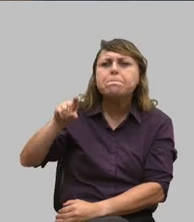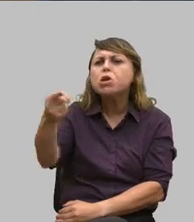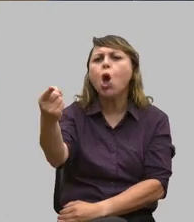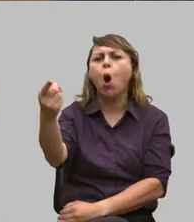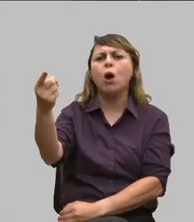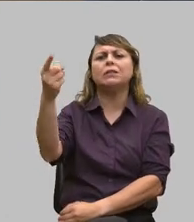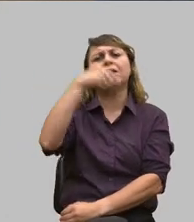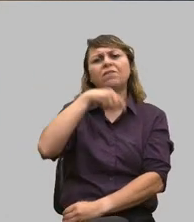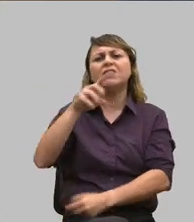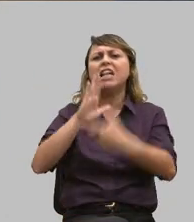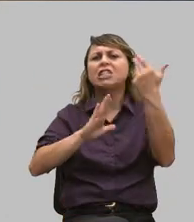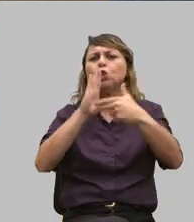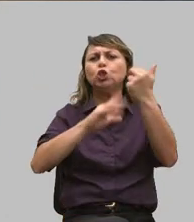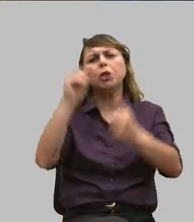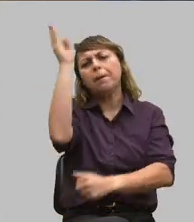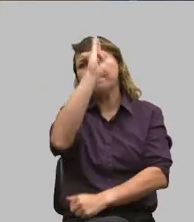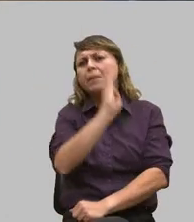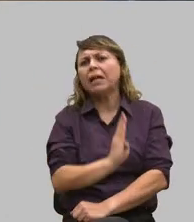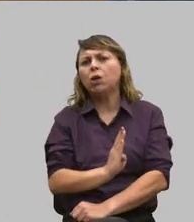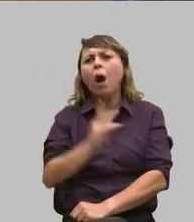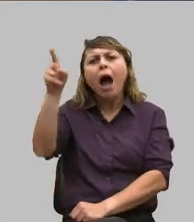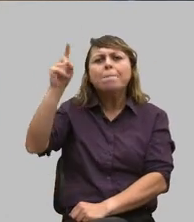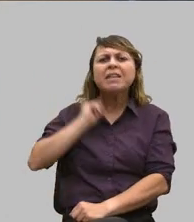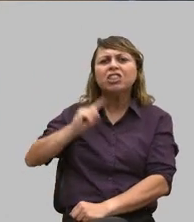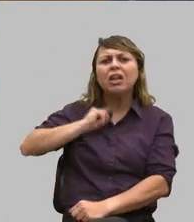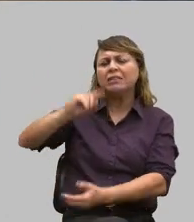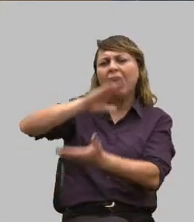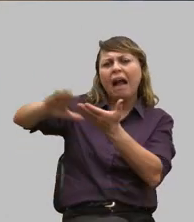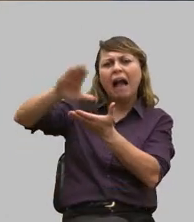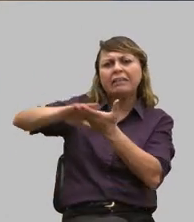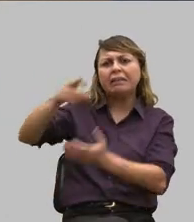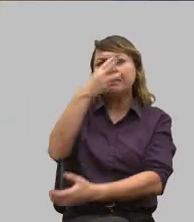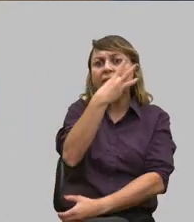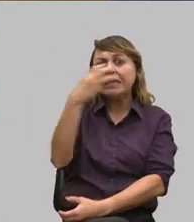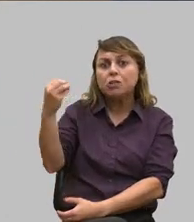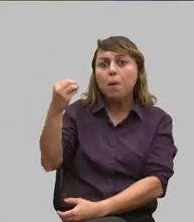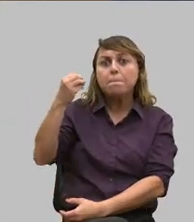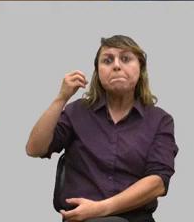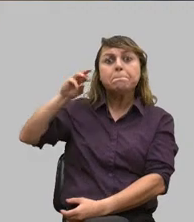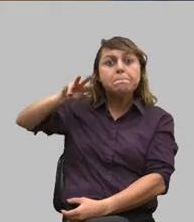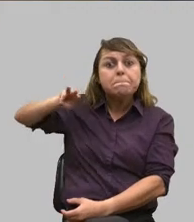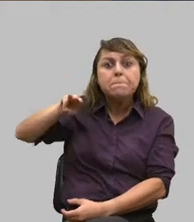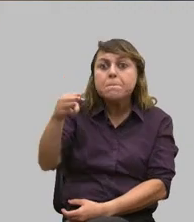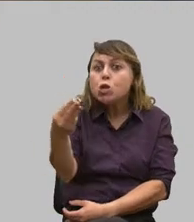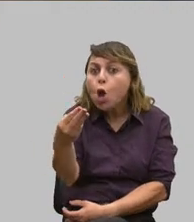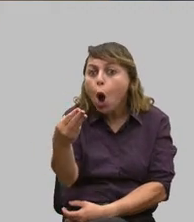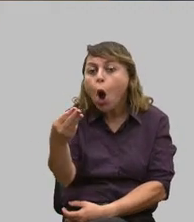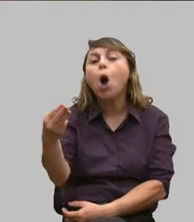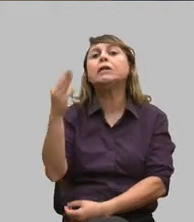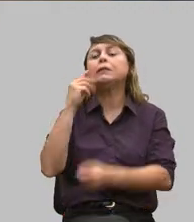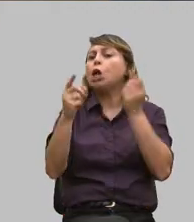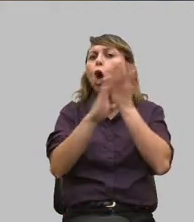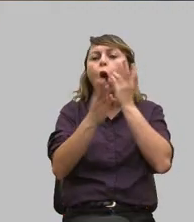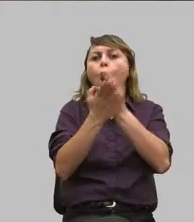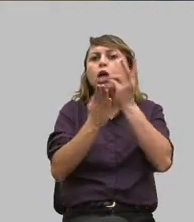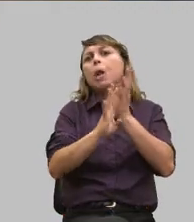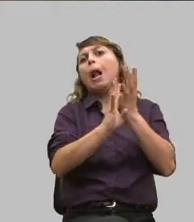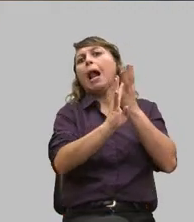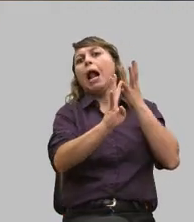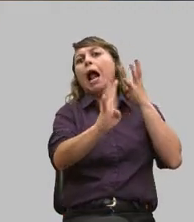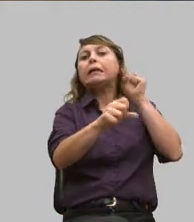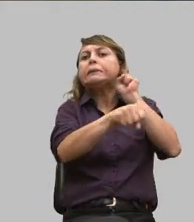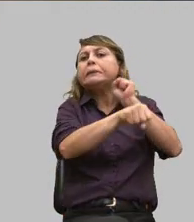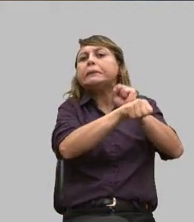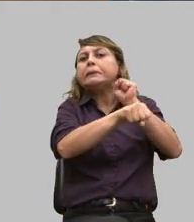Brasil quer dizer Minas Gerais tá gastando 300 milhões esse ano com cirurgia letiva e a fila ainda continua né e